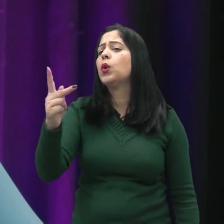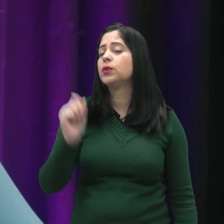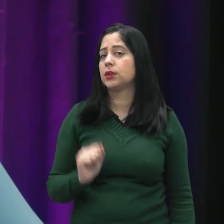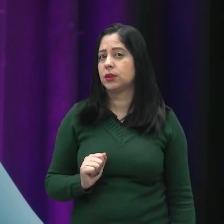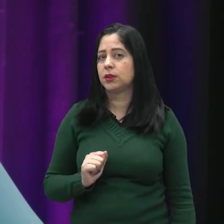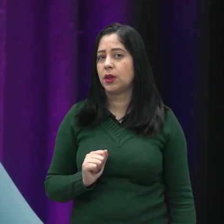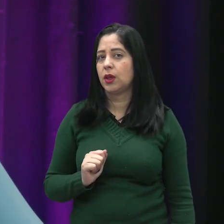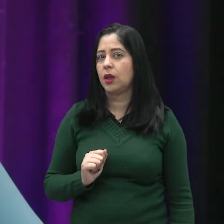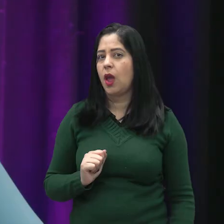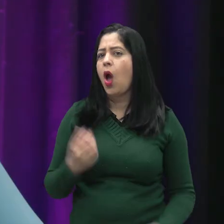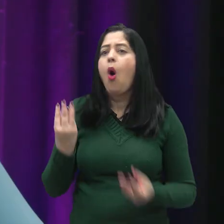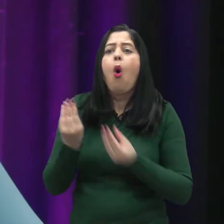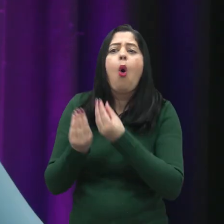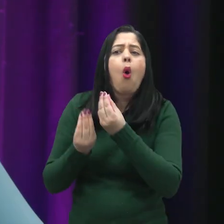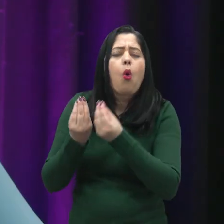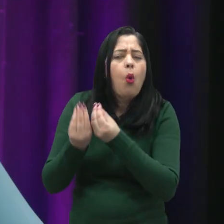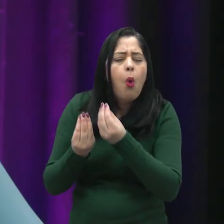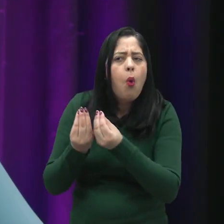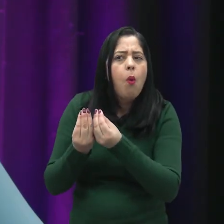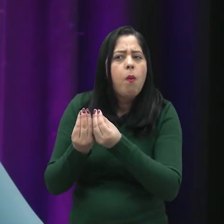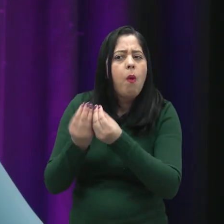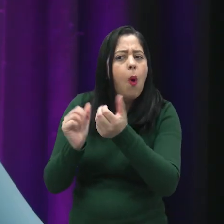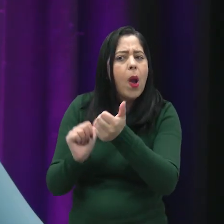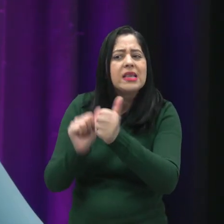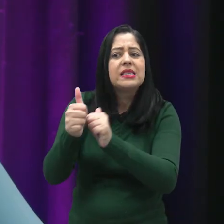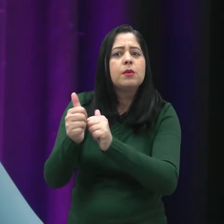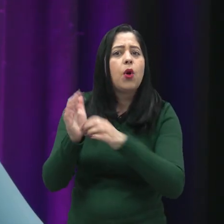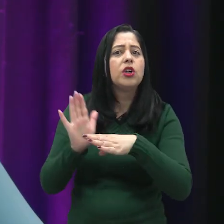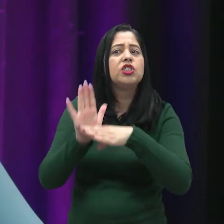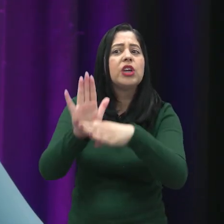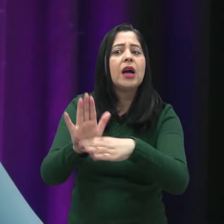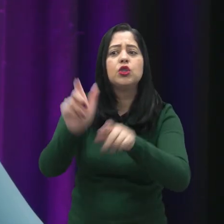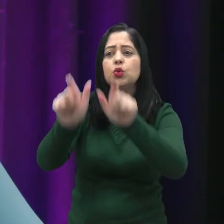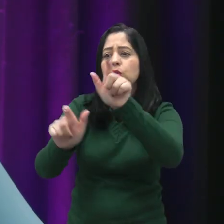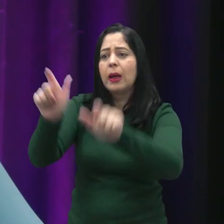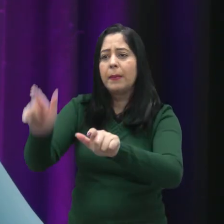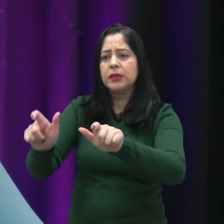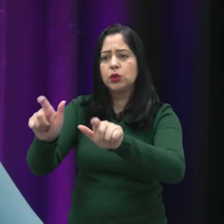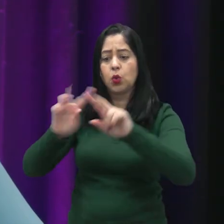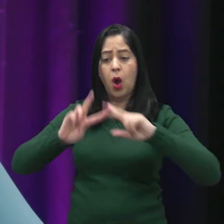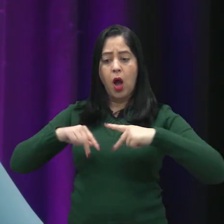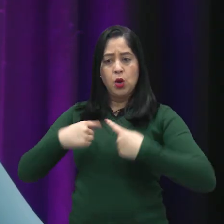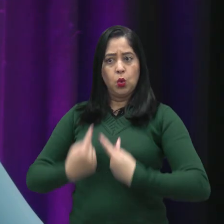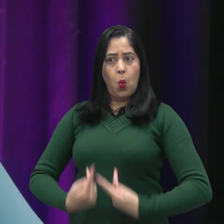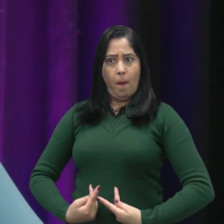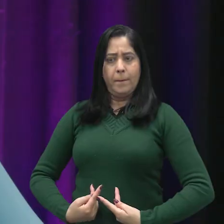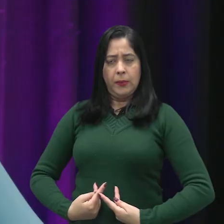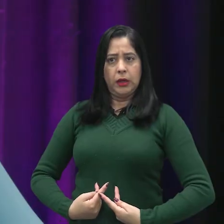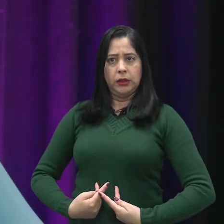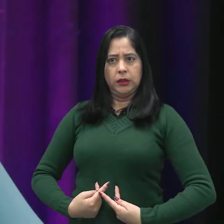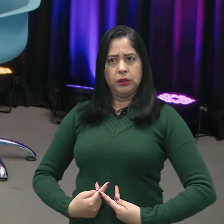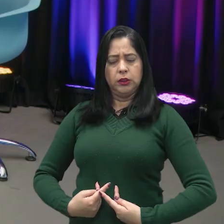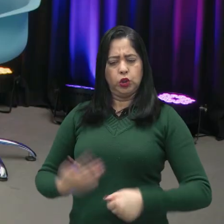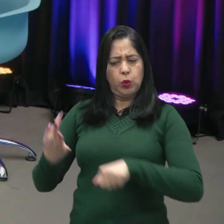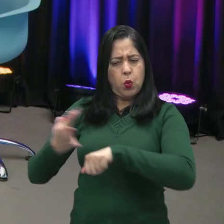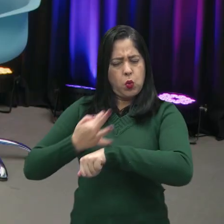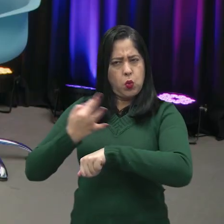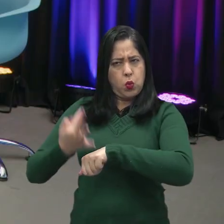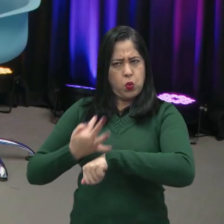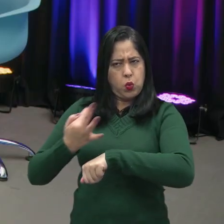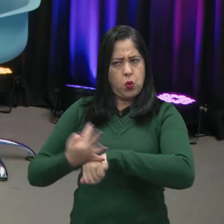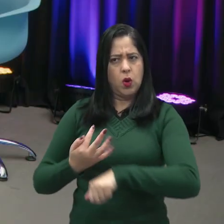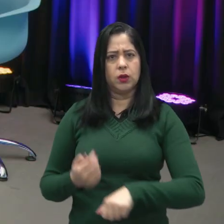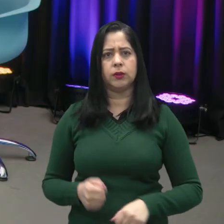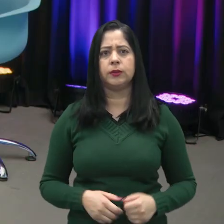que o esporte, como ele atua, né, nessa importância, na construção de seres humanos mais resilientes? É o